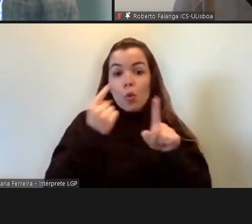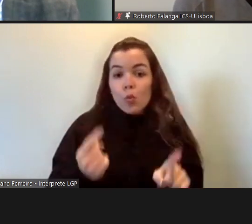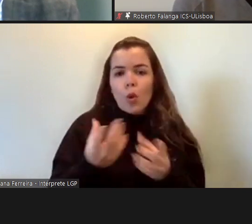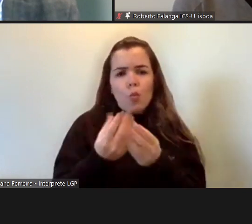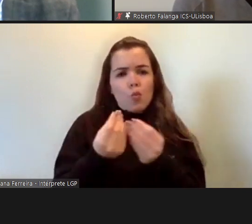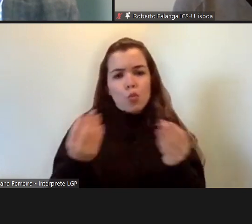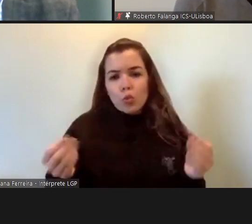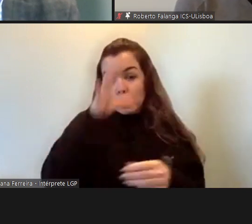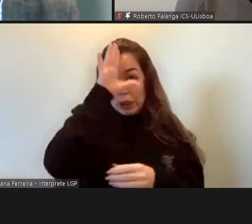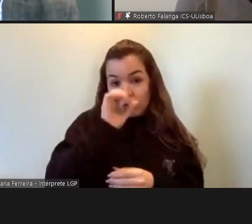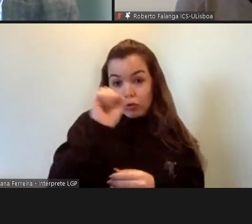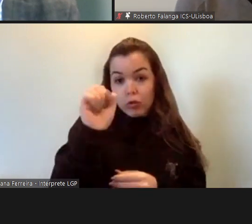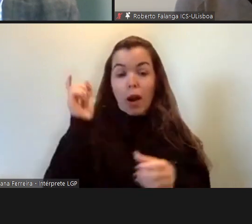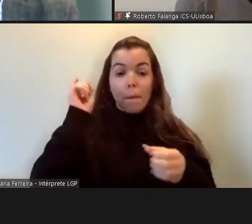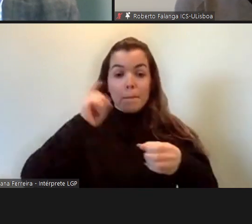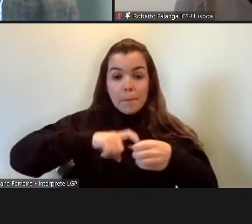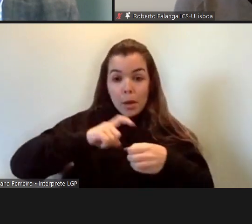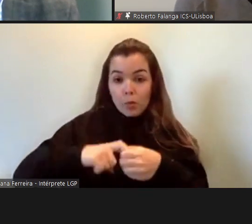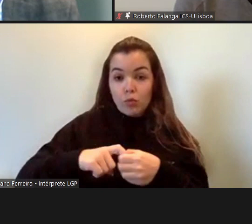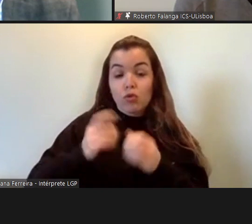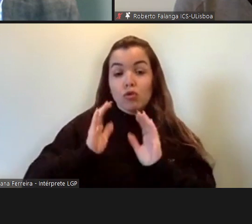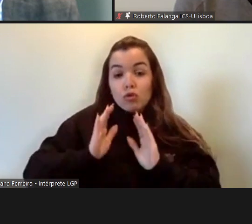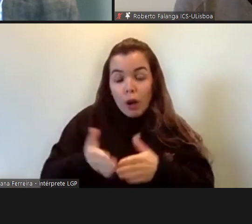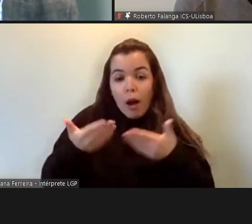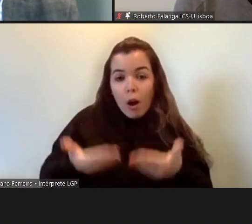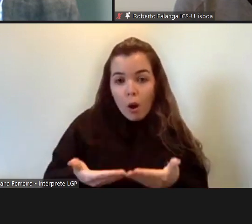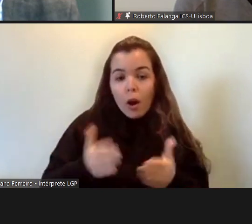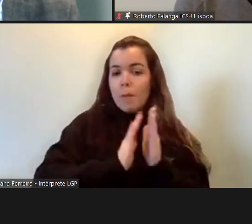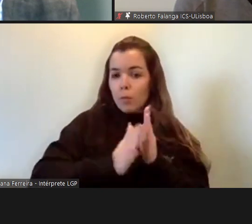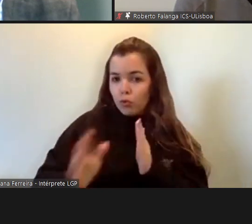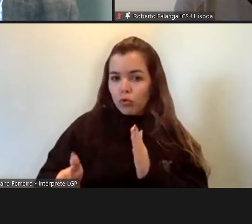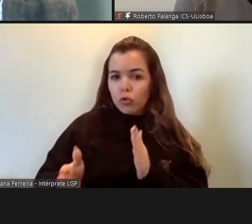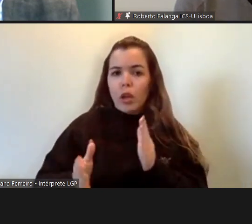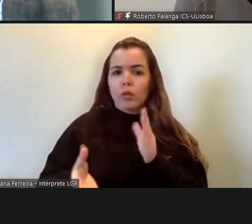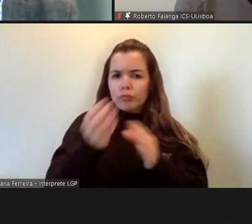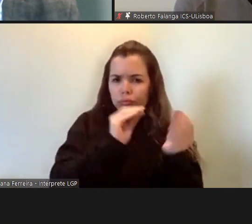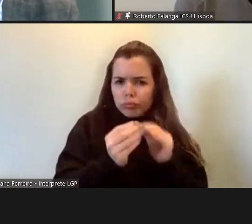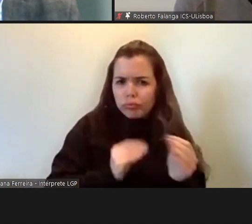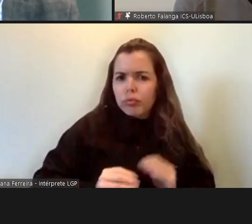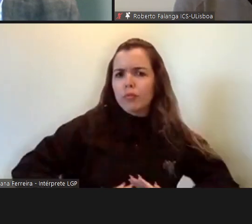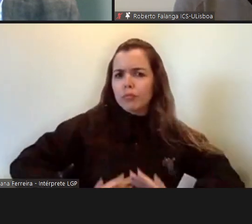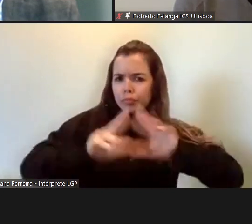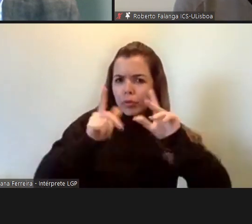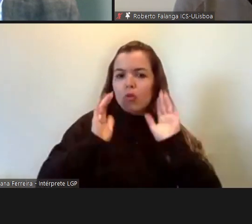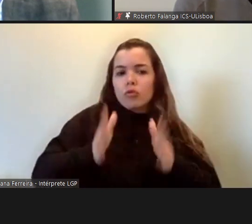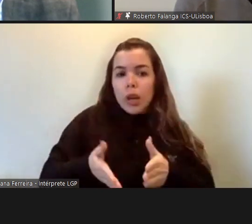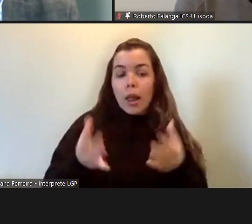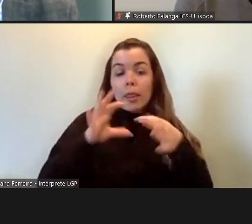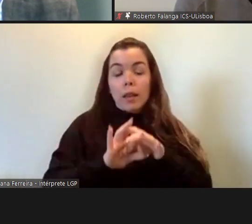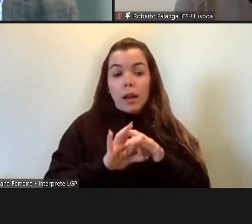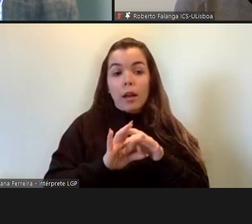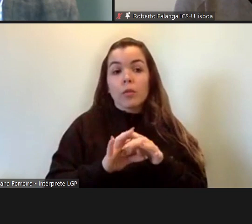Estados-membros que já estão e têm processos bastante elaborados de democracia